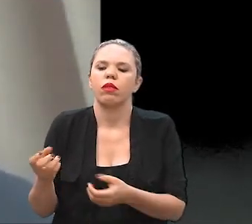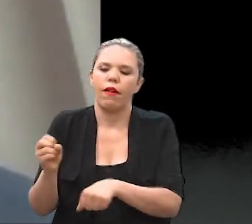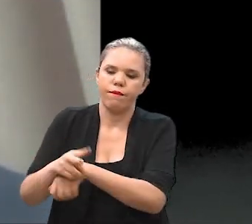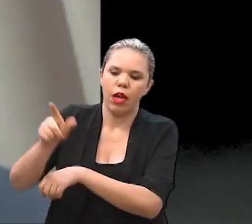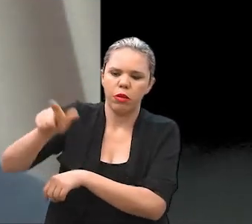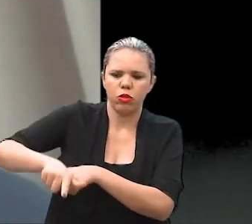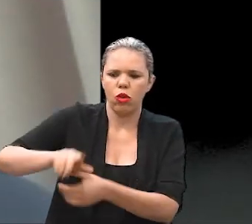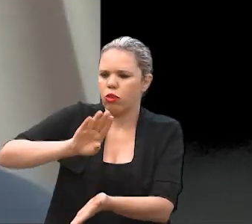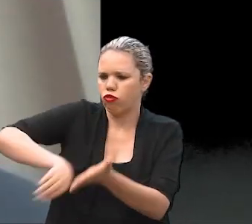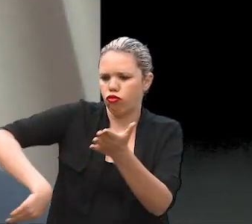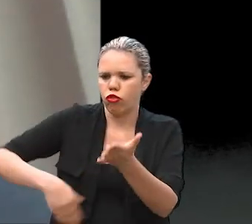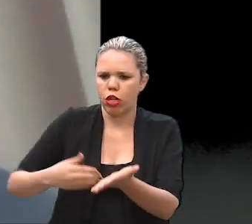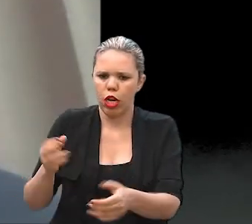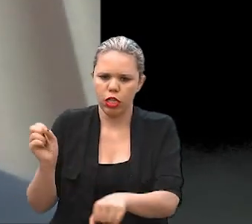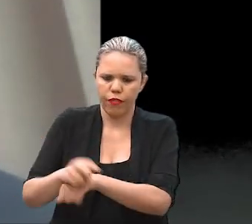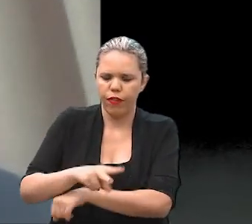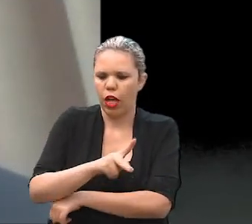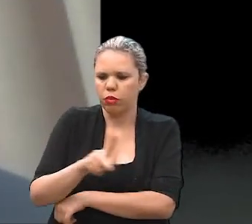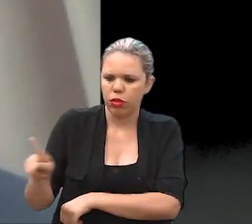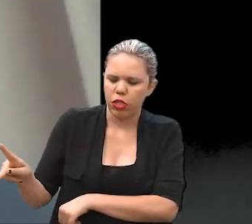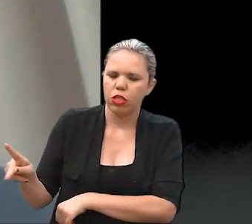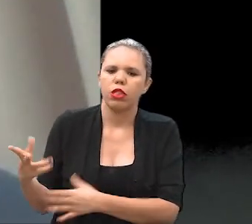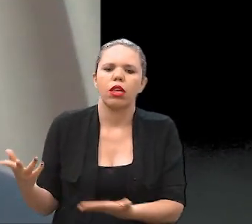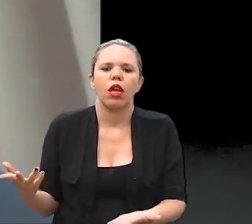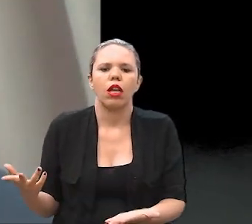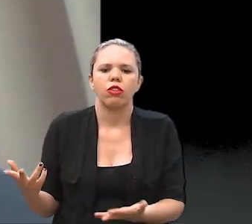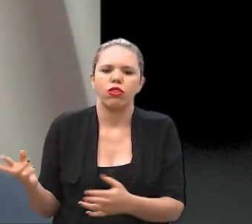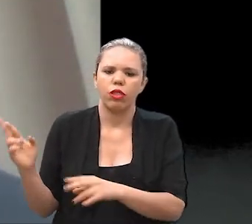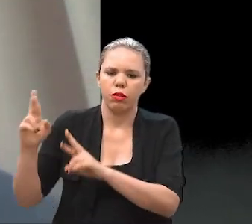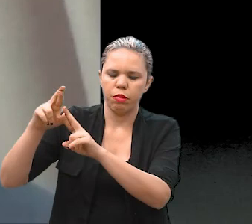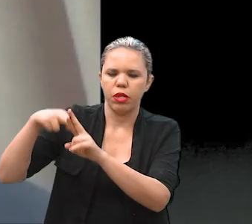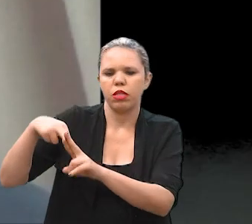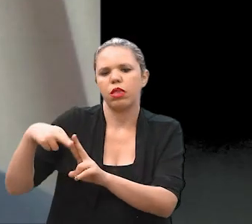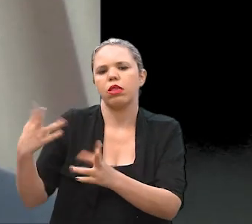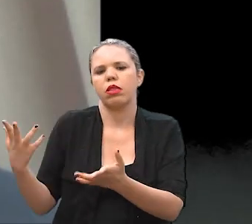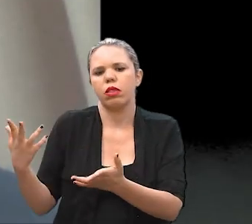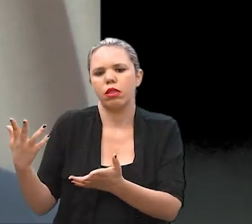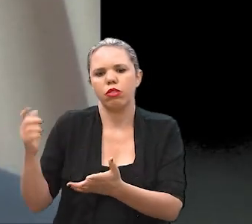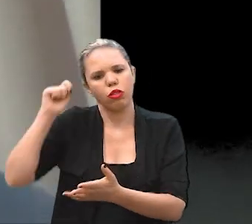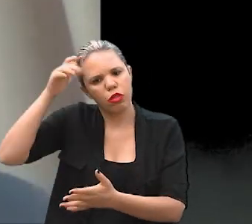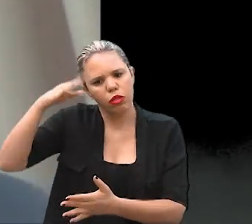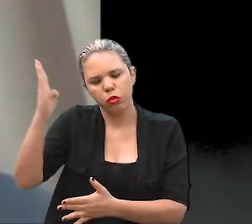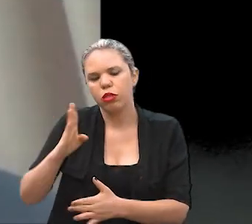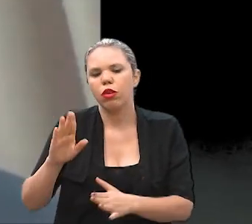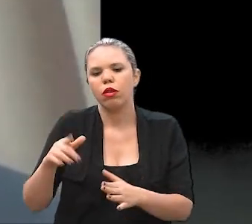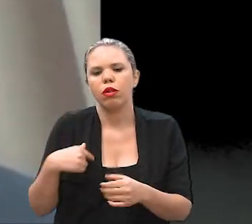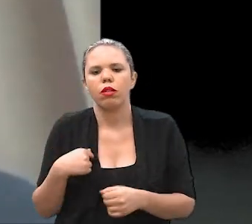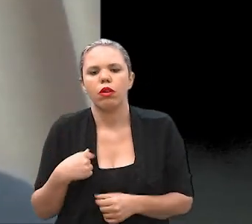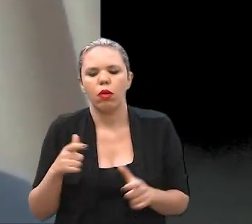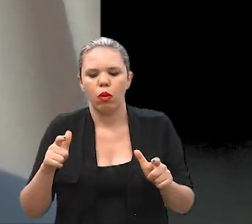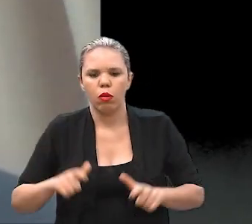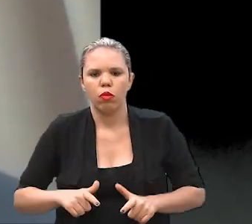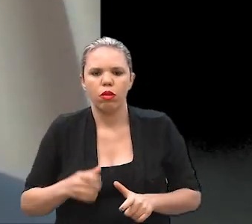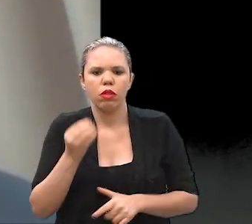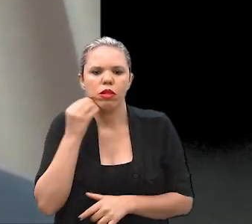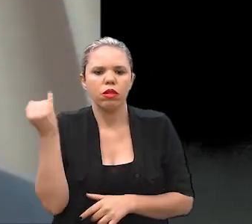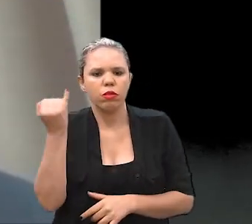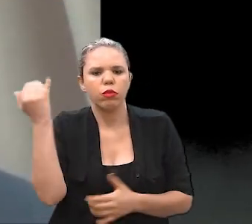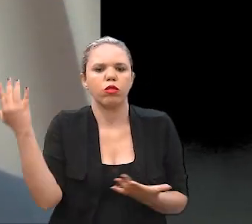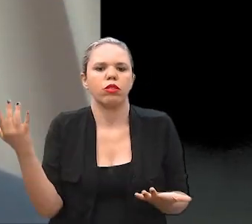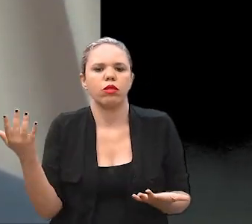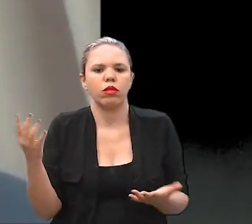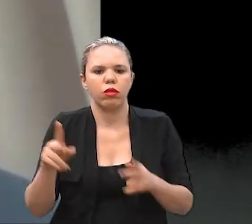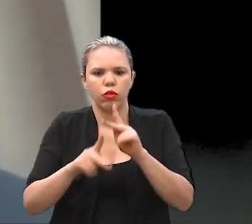cidadão, mas há um movimento nacional pedindo o afastamento dessa pessoa num espaço tão importante para